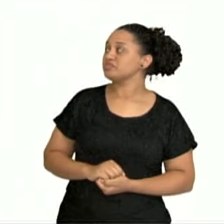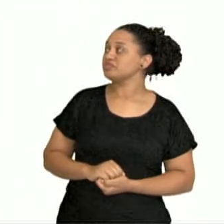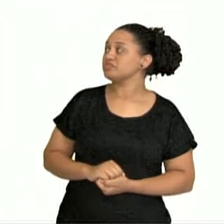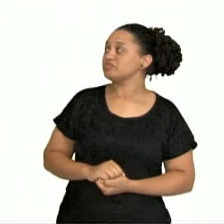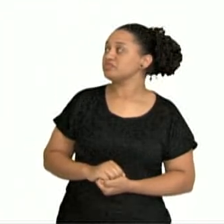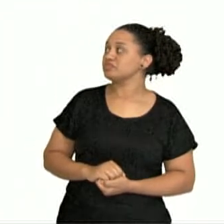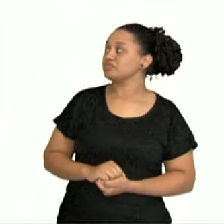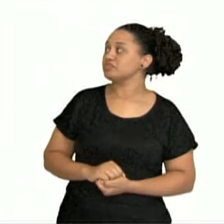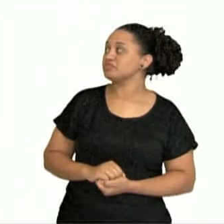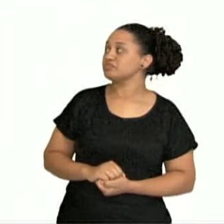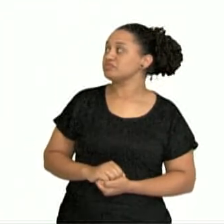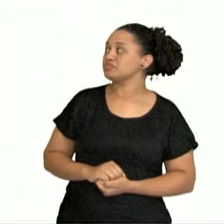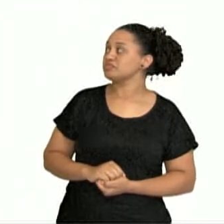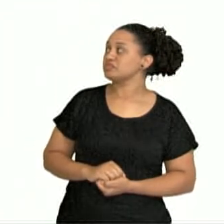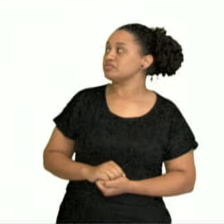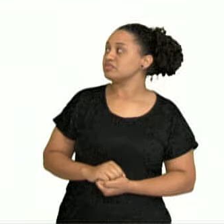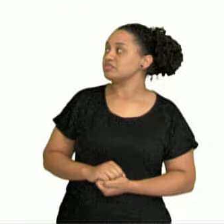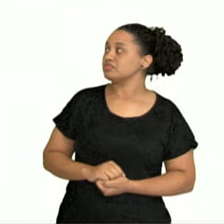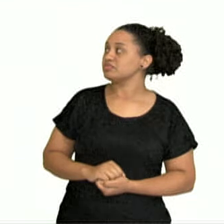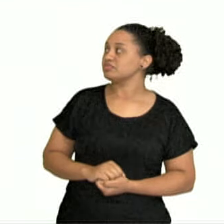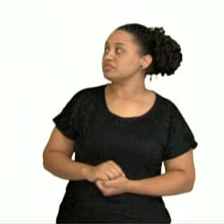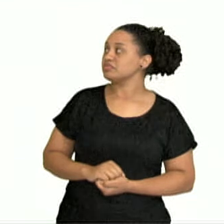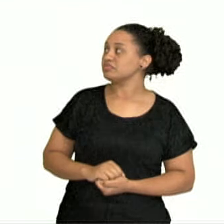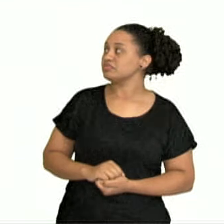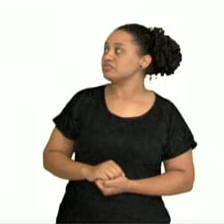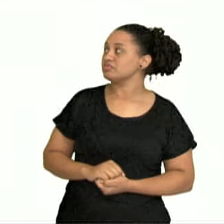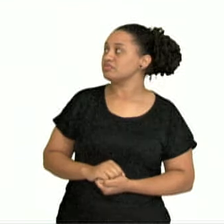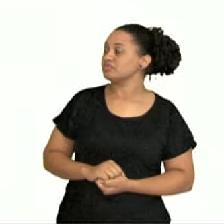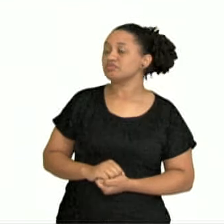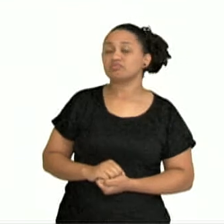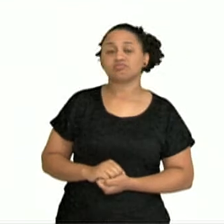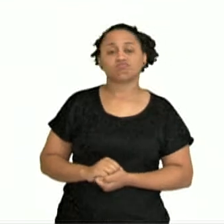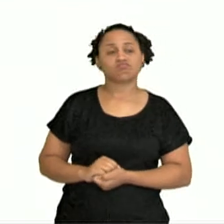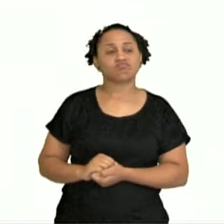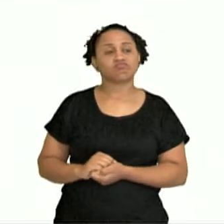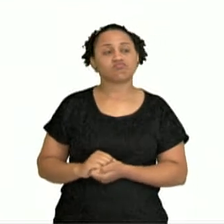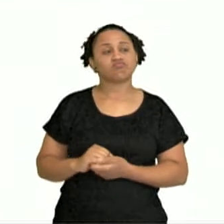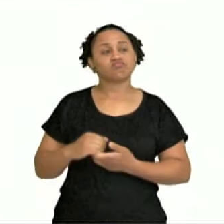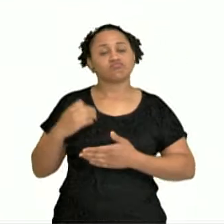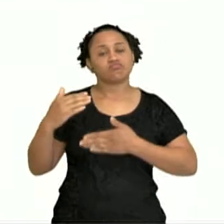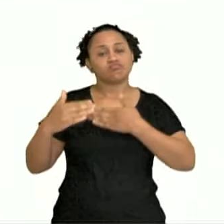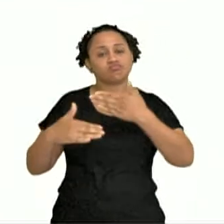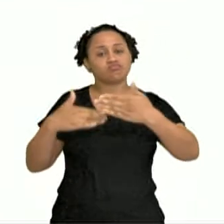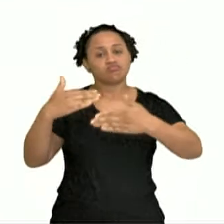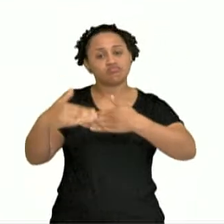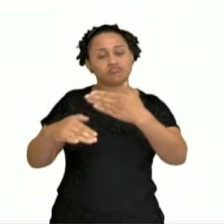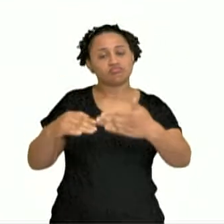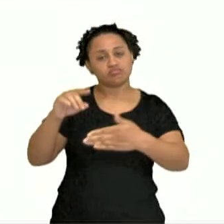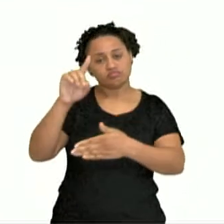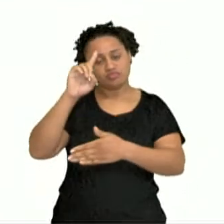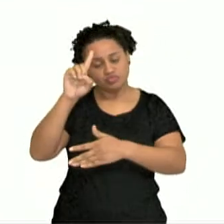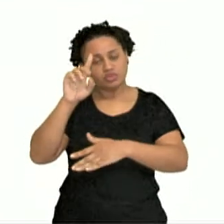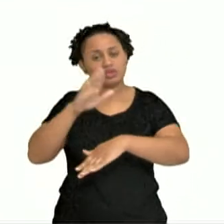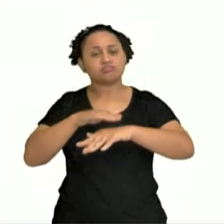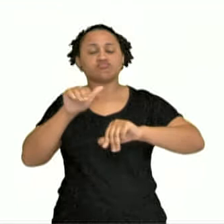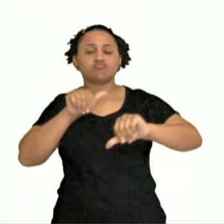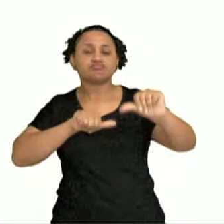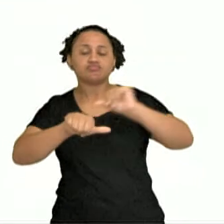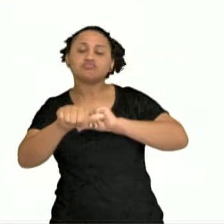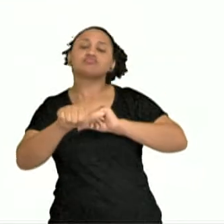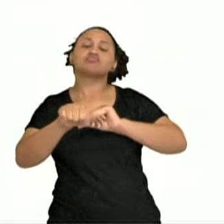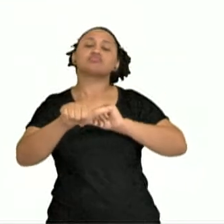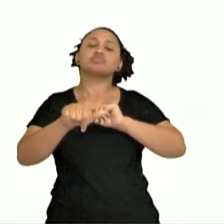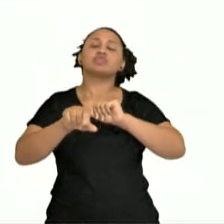tierra libre pisar. Dia tras dia os tempos mudam e são novas as manhãs. Cada homem jovem com